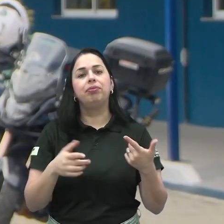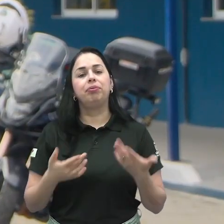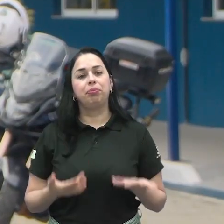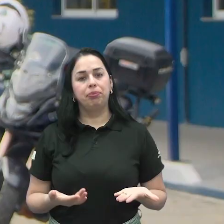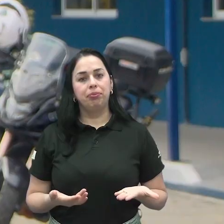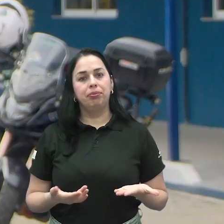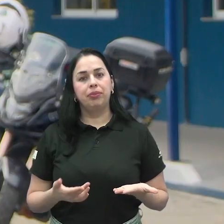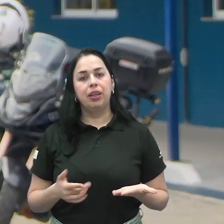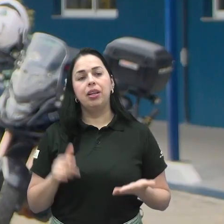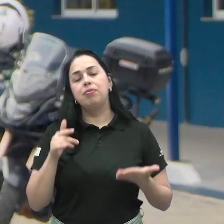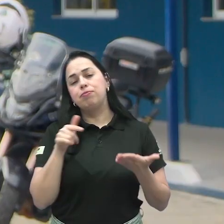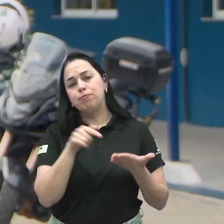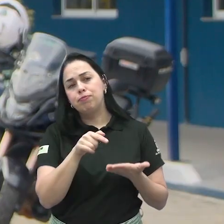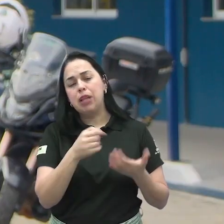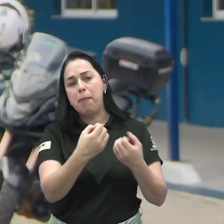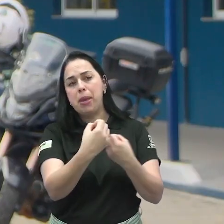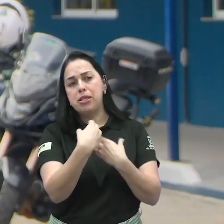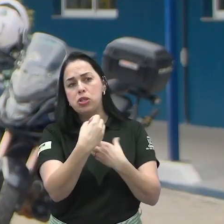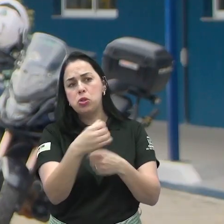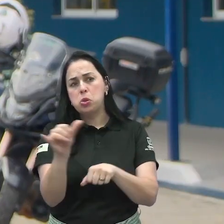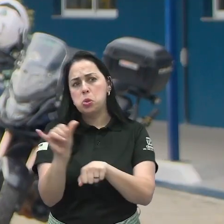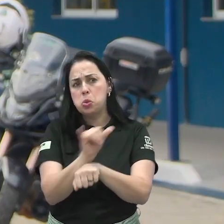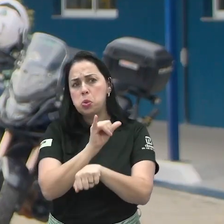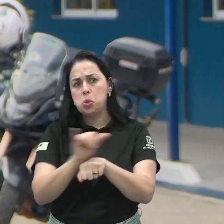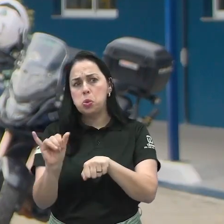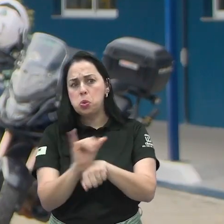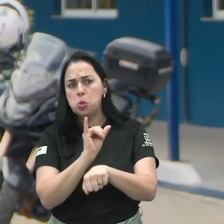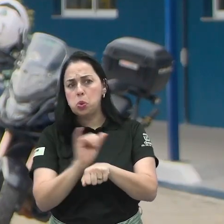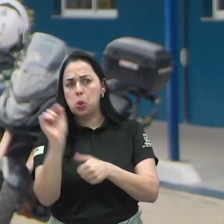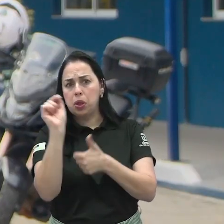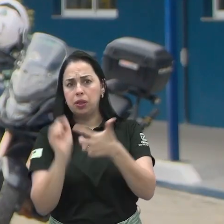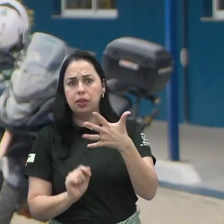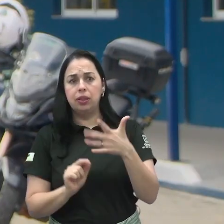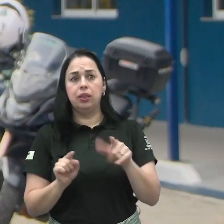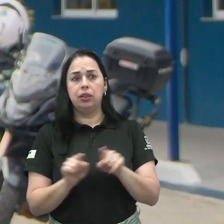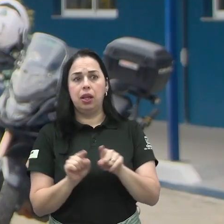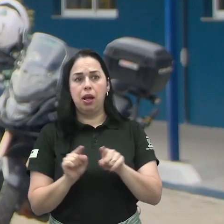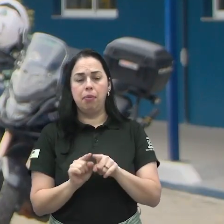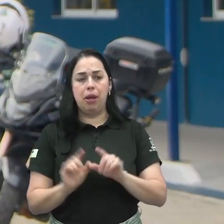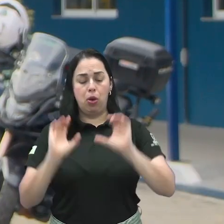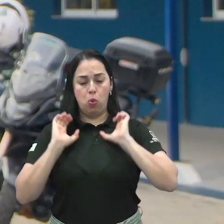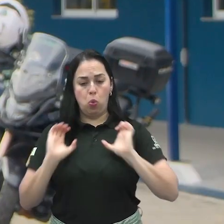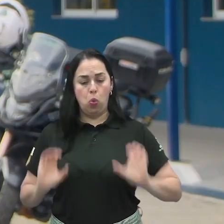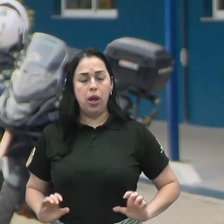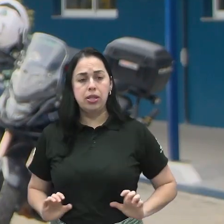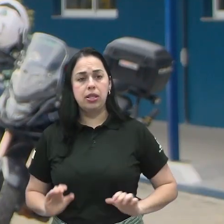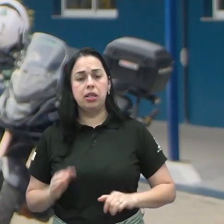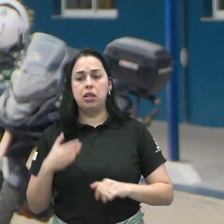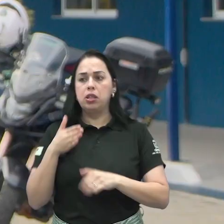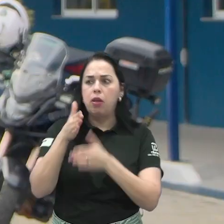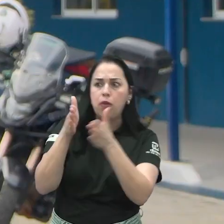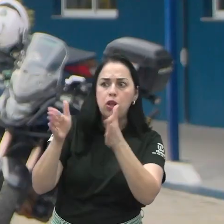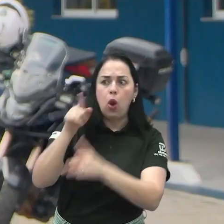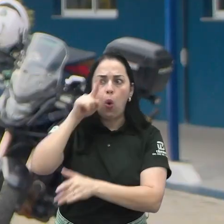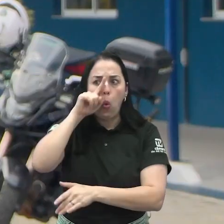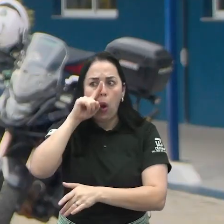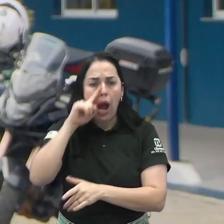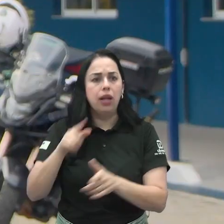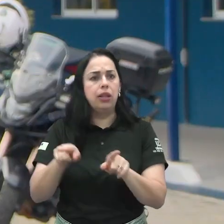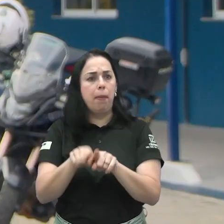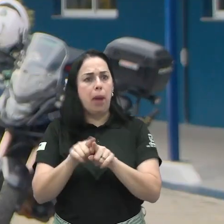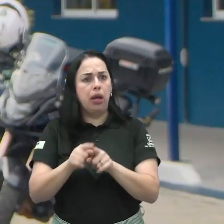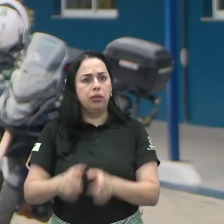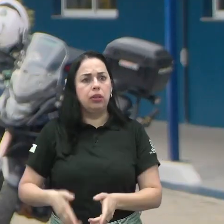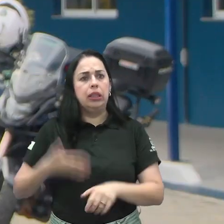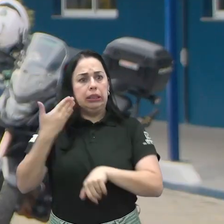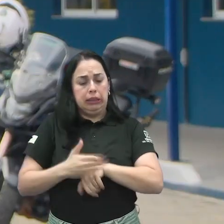em Ramos, no Rio de Janeiro, onde foram ensinadas diversas disciplinas, né, como a própria conduta de patrulha em área de alto risco, armamento